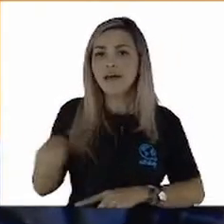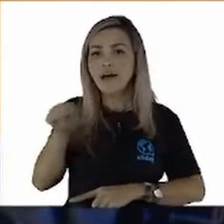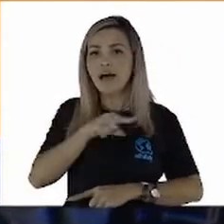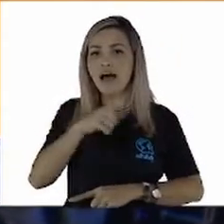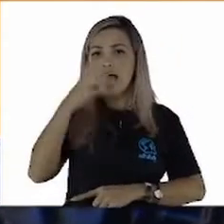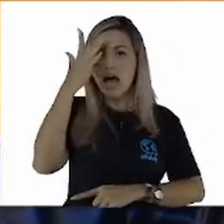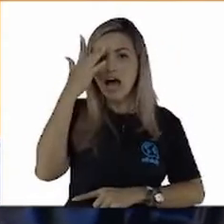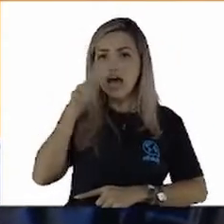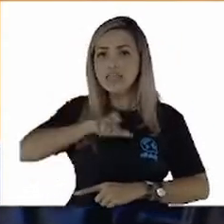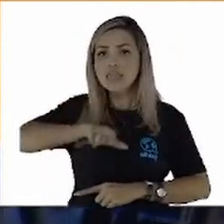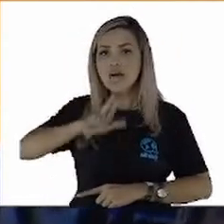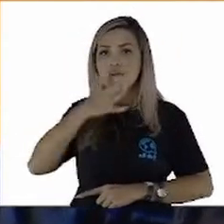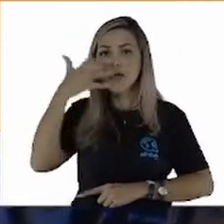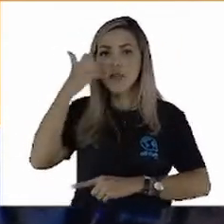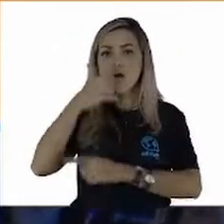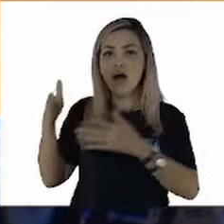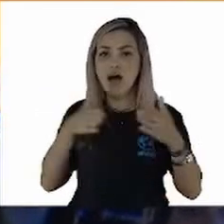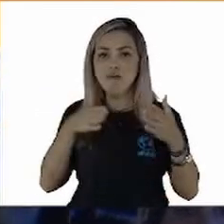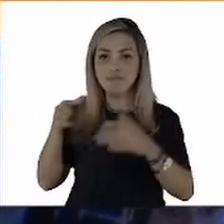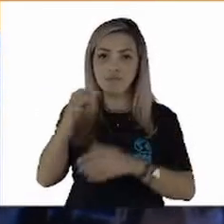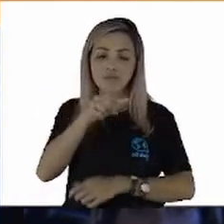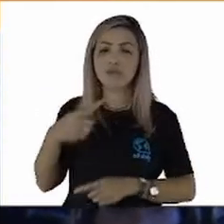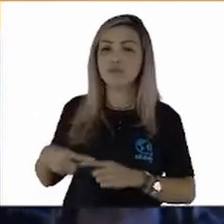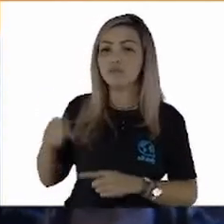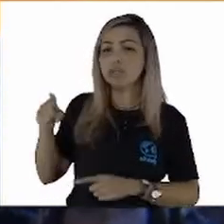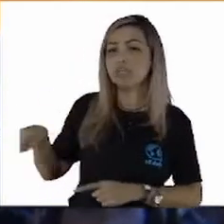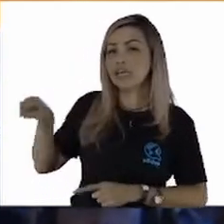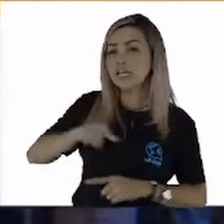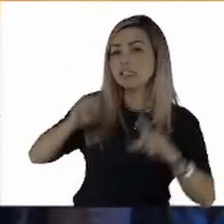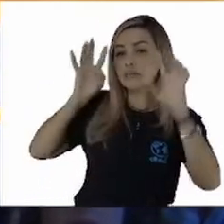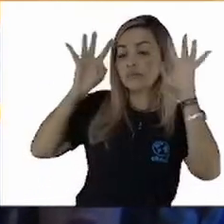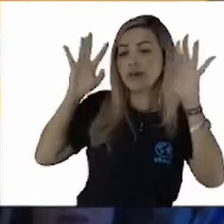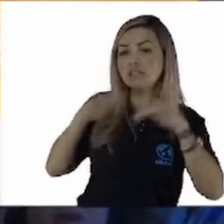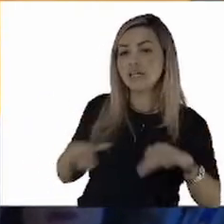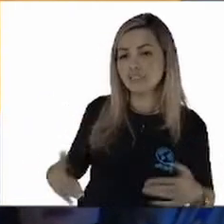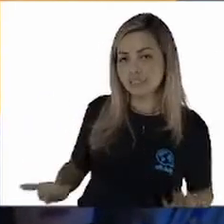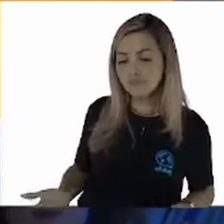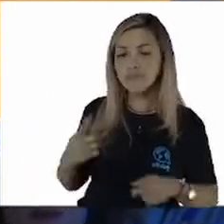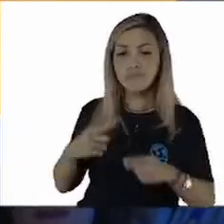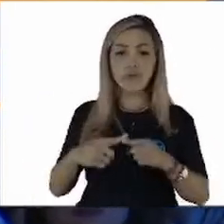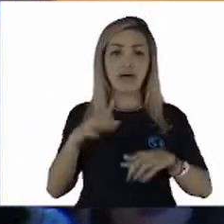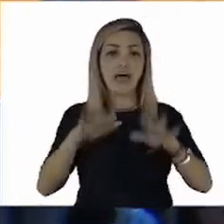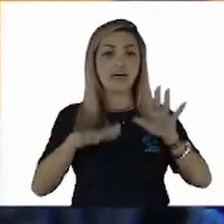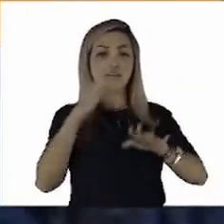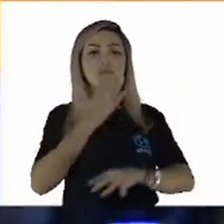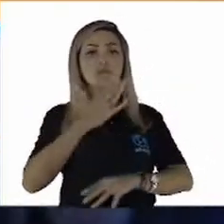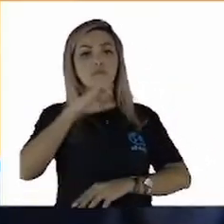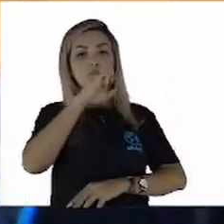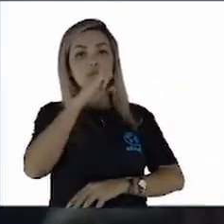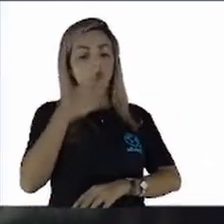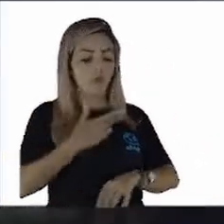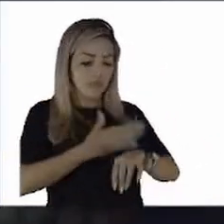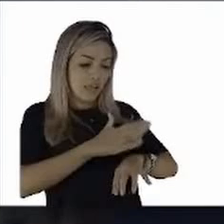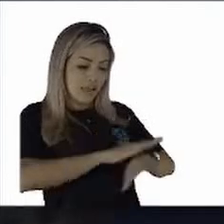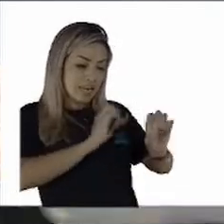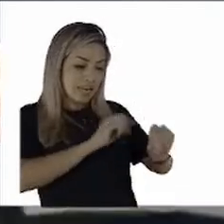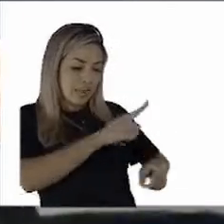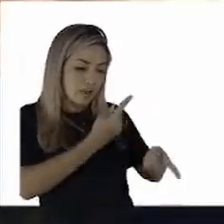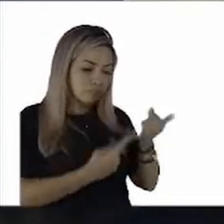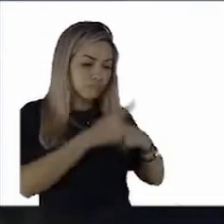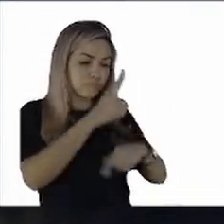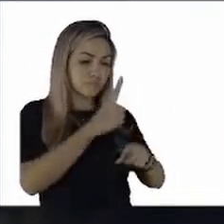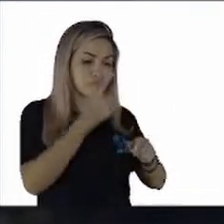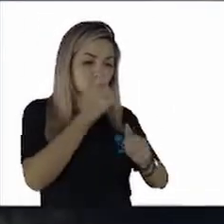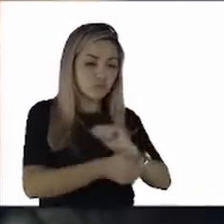que esse não é o melhor caminho para você. Por que eles pensam assim, né? Por que o pai às vezes fala, treinei esse menino para ser jogador de futebol?